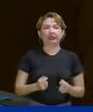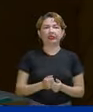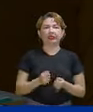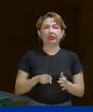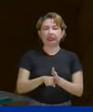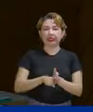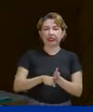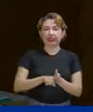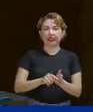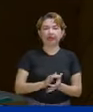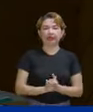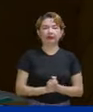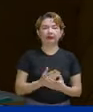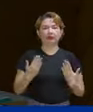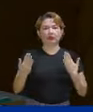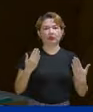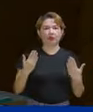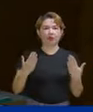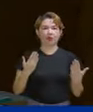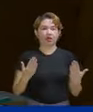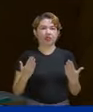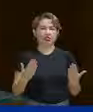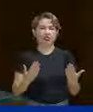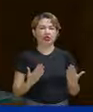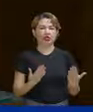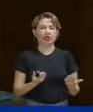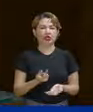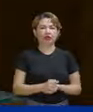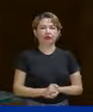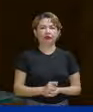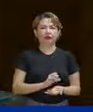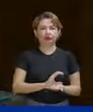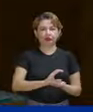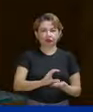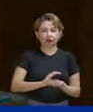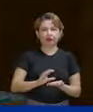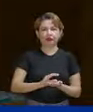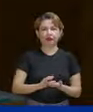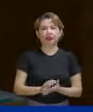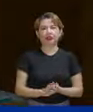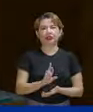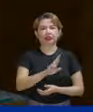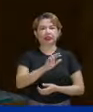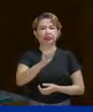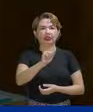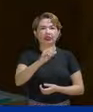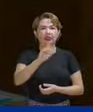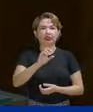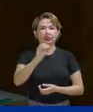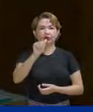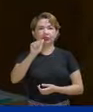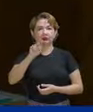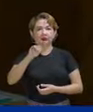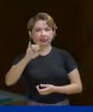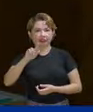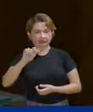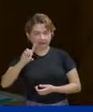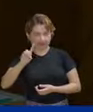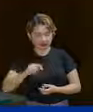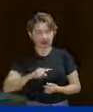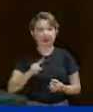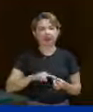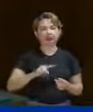exame da compatibilidade das despesas com os princípios da razoabilidade, da transparência,